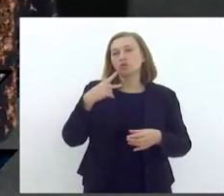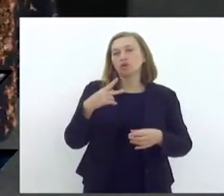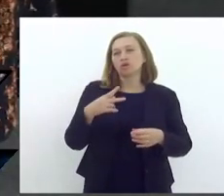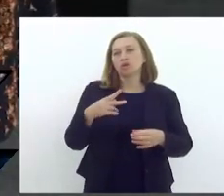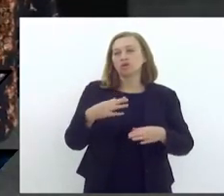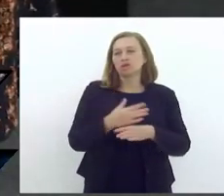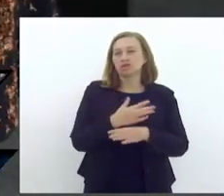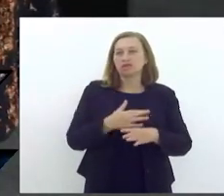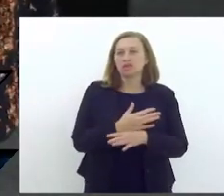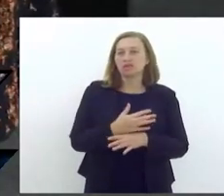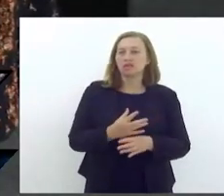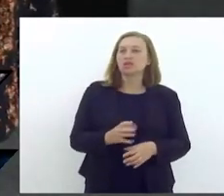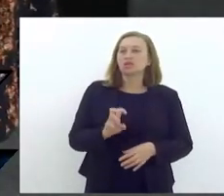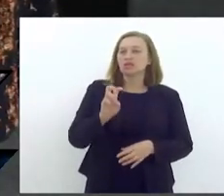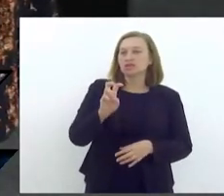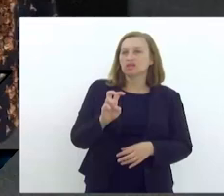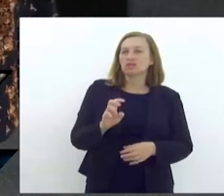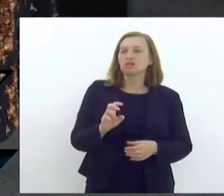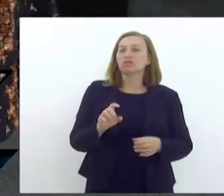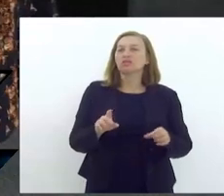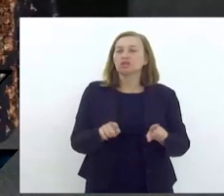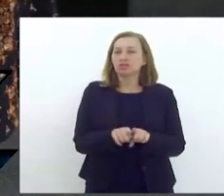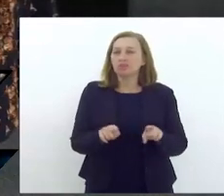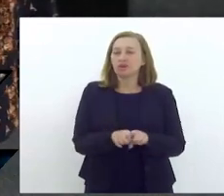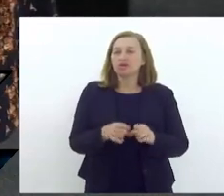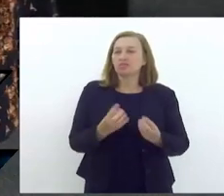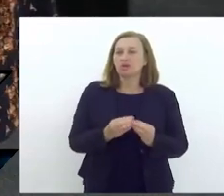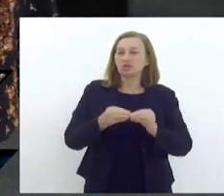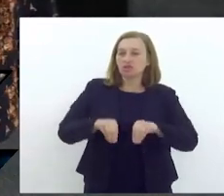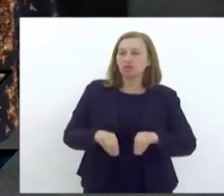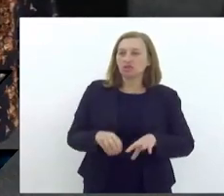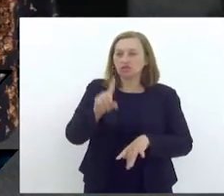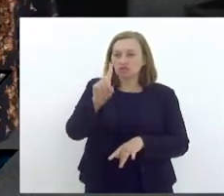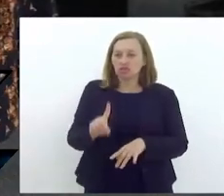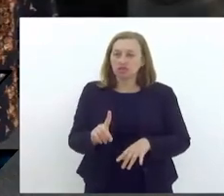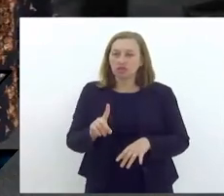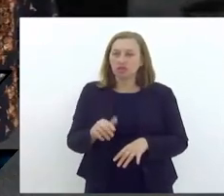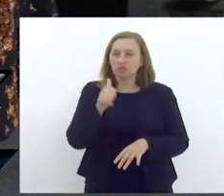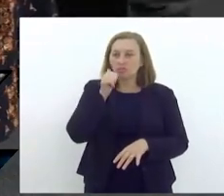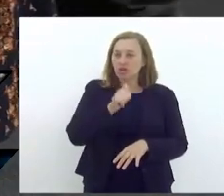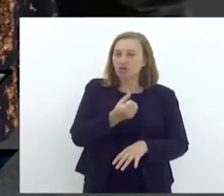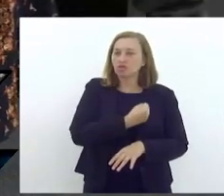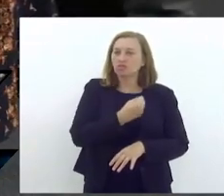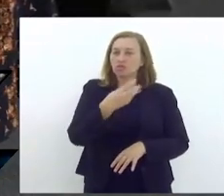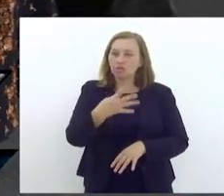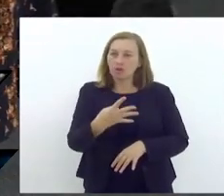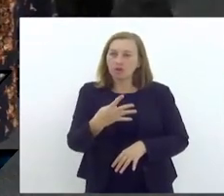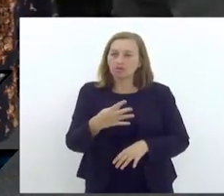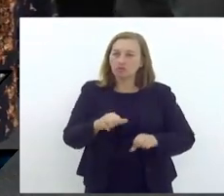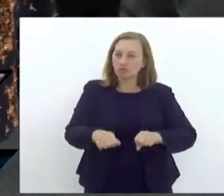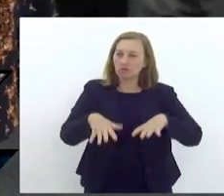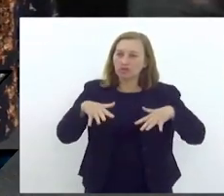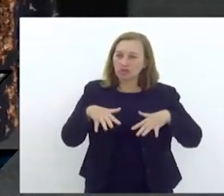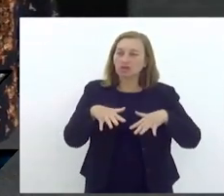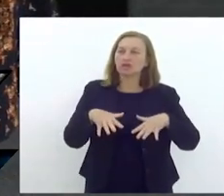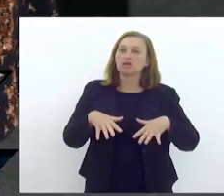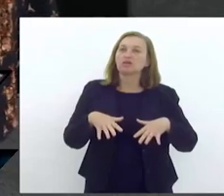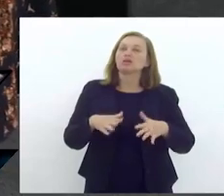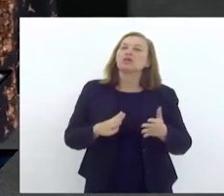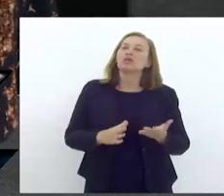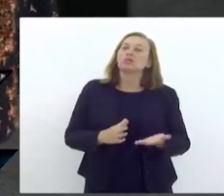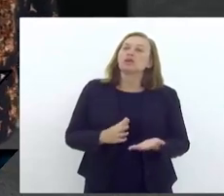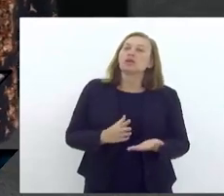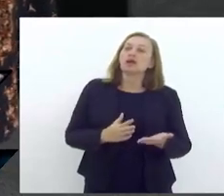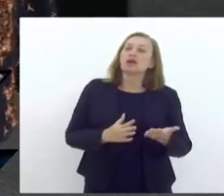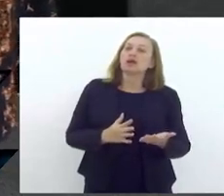plenário prejudicadas as emendas número 1 da comissão de direitos da mulher e número 4 de plenário pela Emenda número